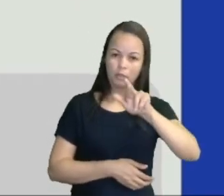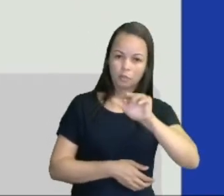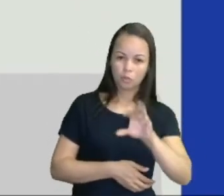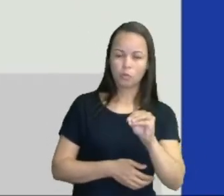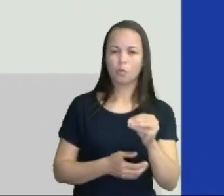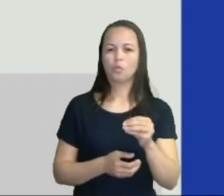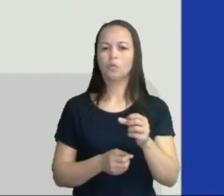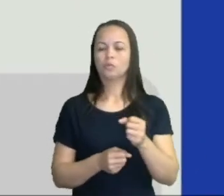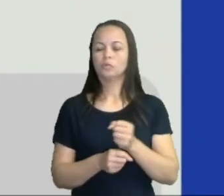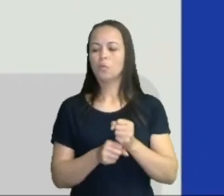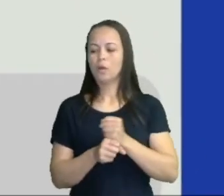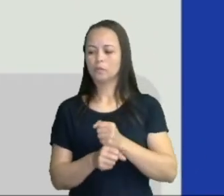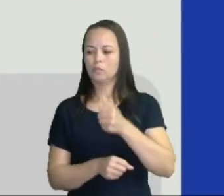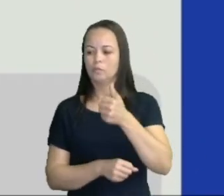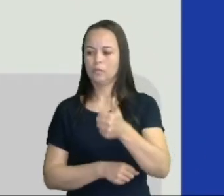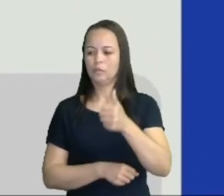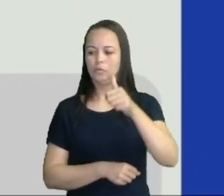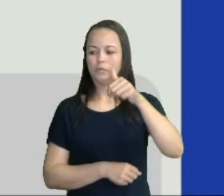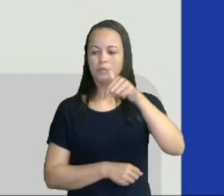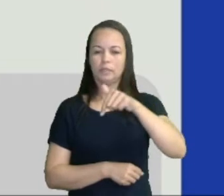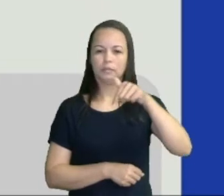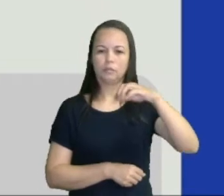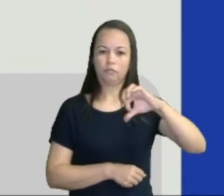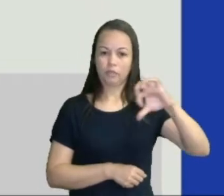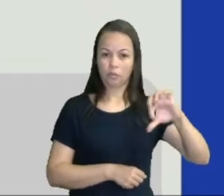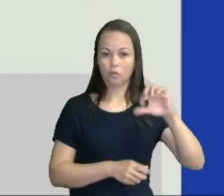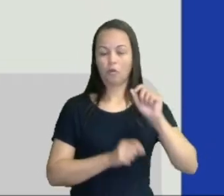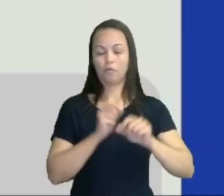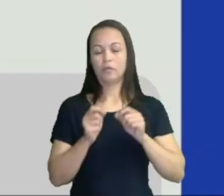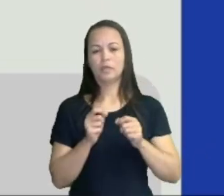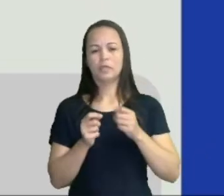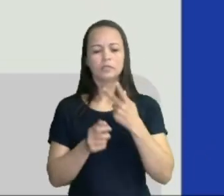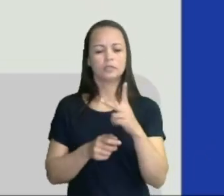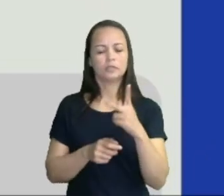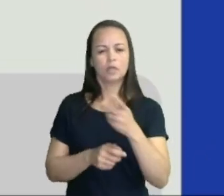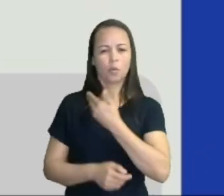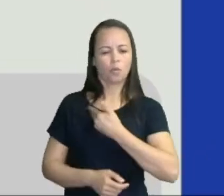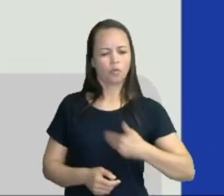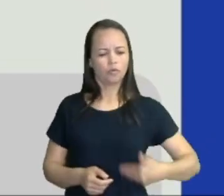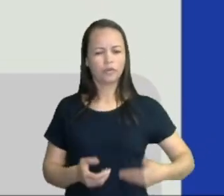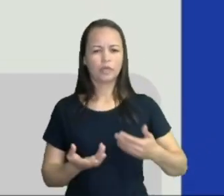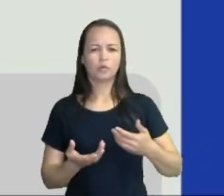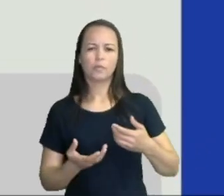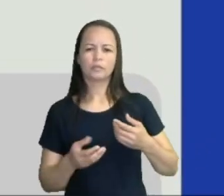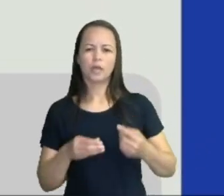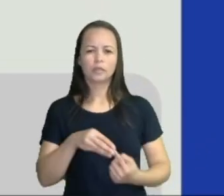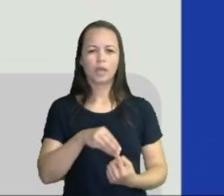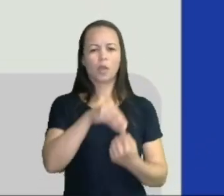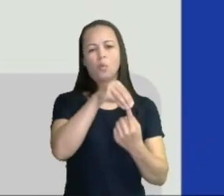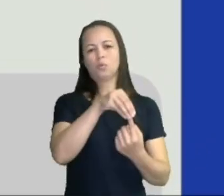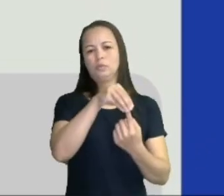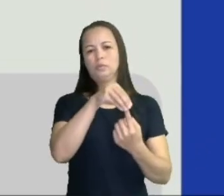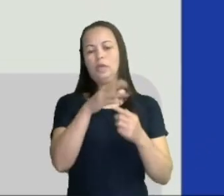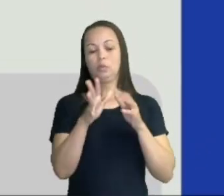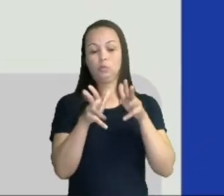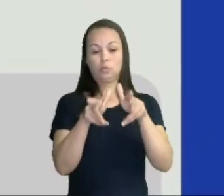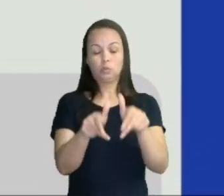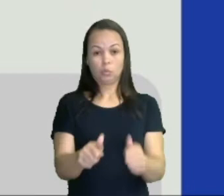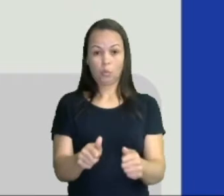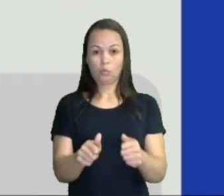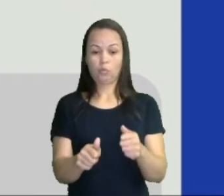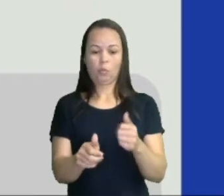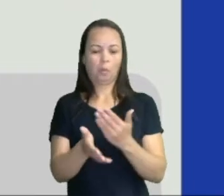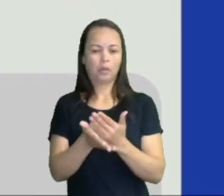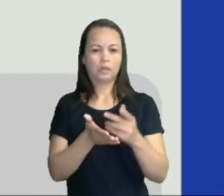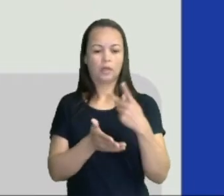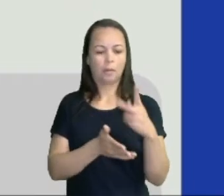1799, é quando o seu governo, de fato, torna-se unitário, ou seja, tudo